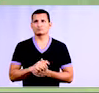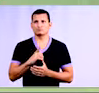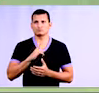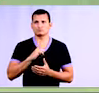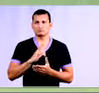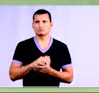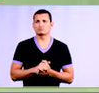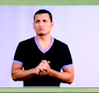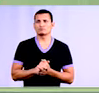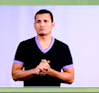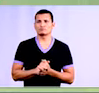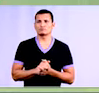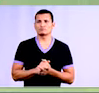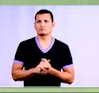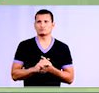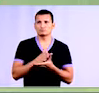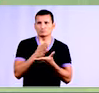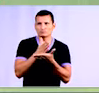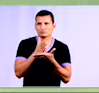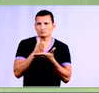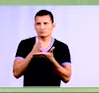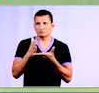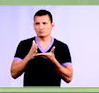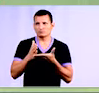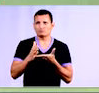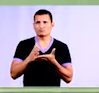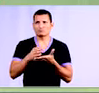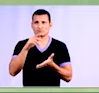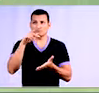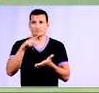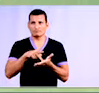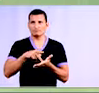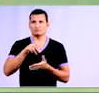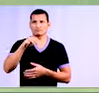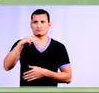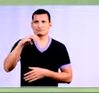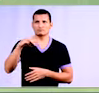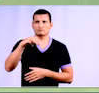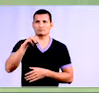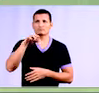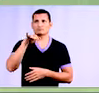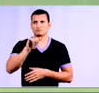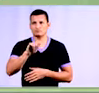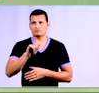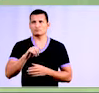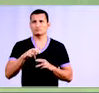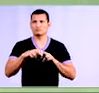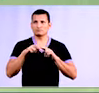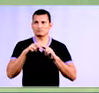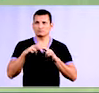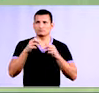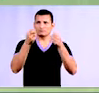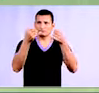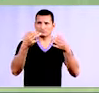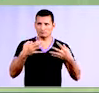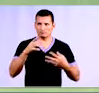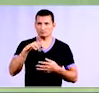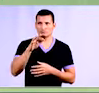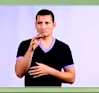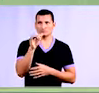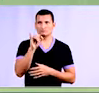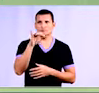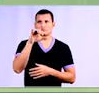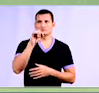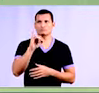posições reais de memória. Por isso que nós estamos falando que é um endereçamento